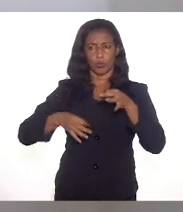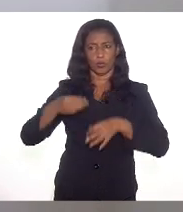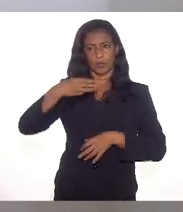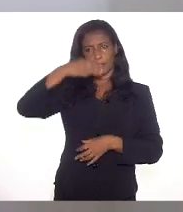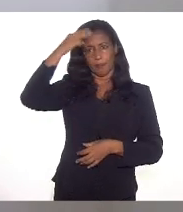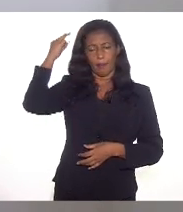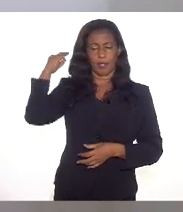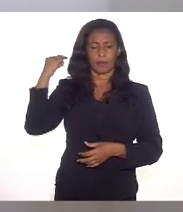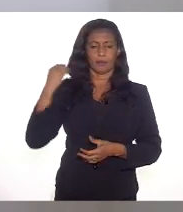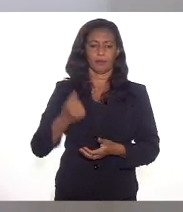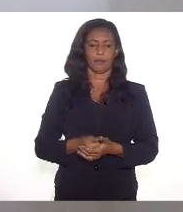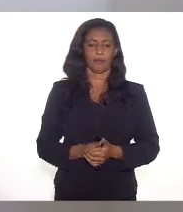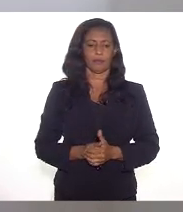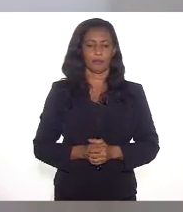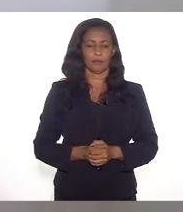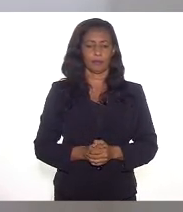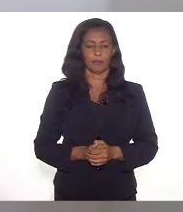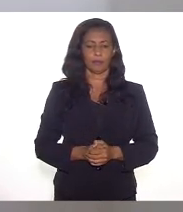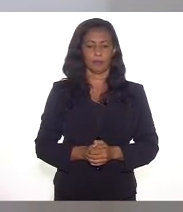Senhor